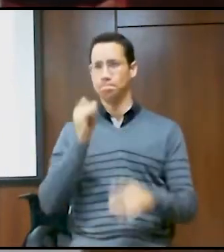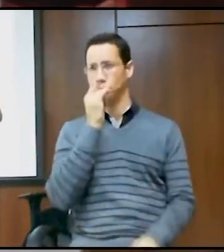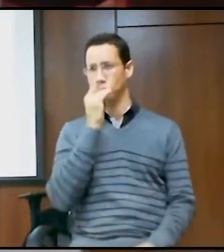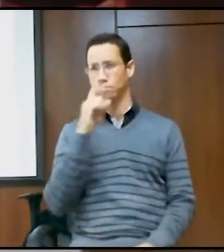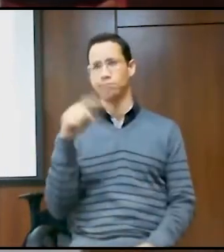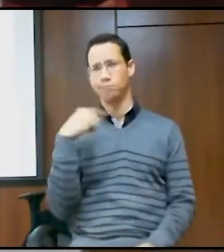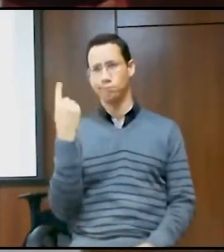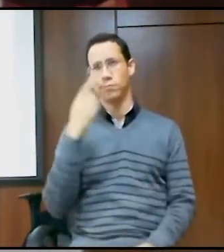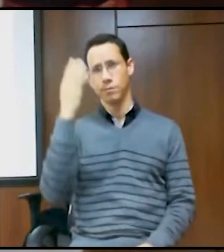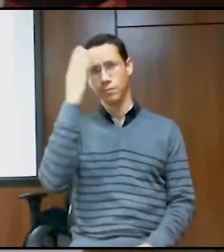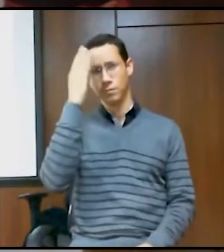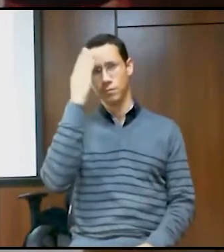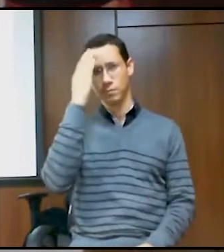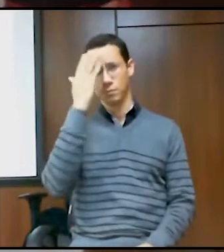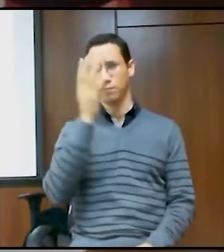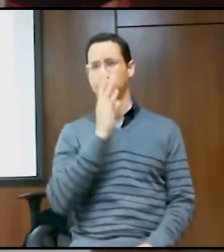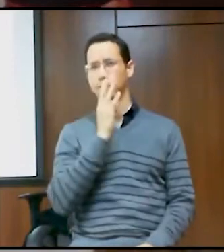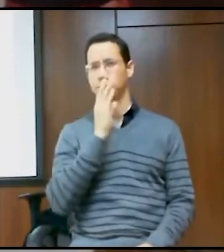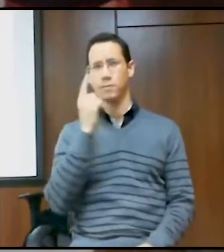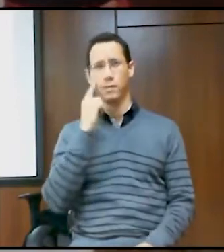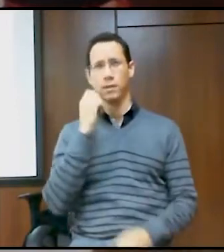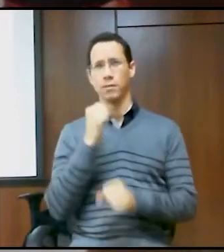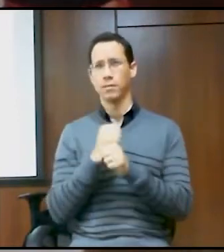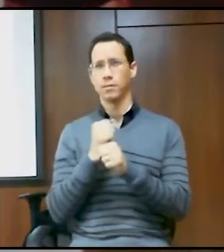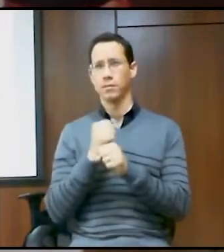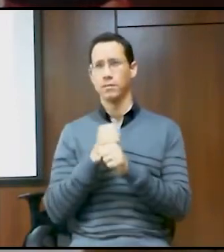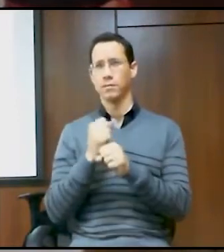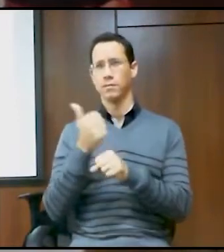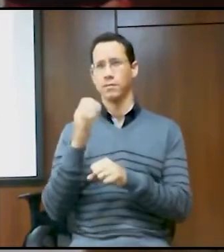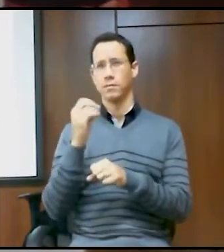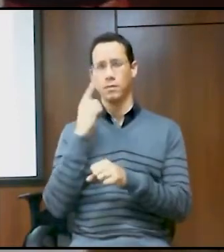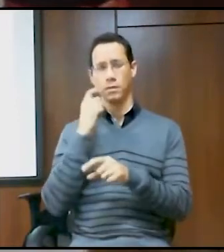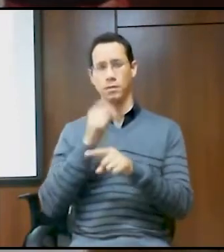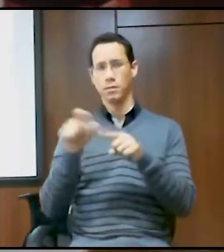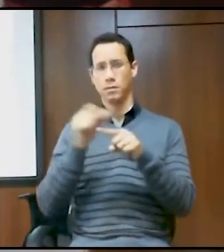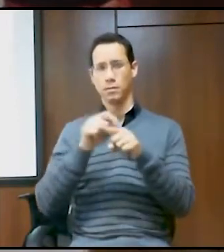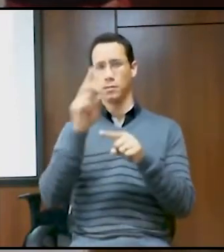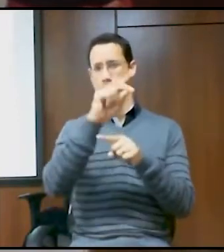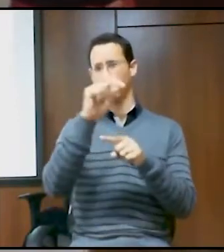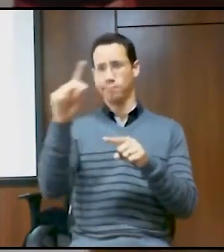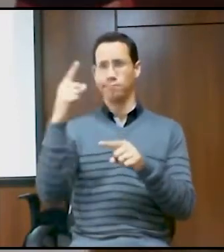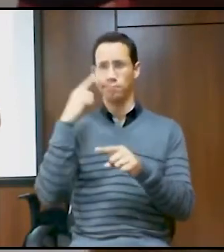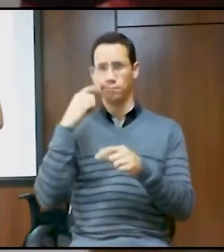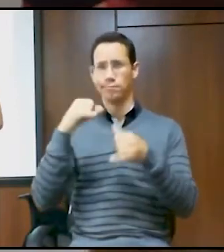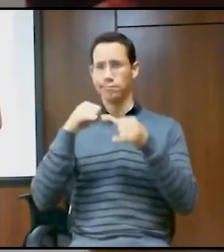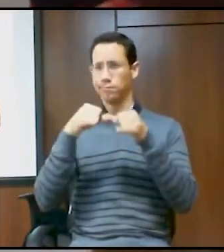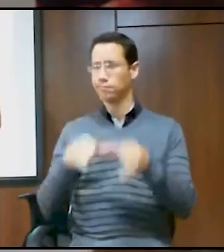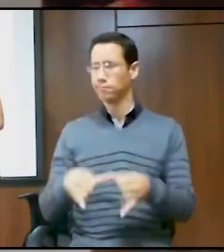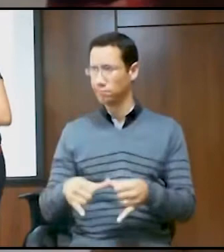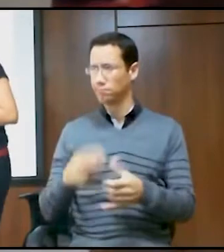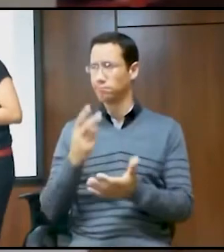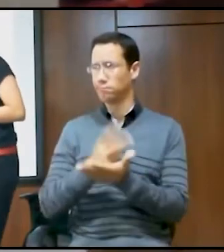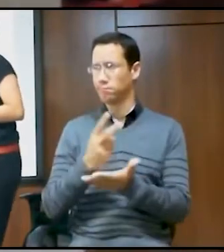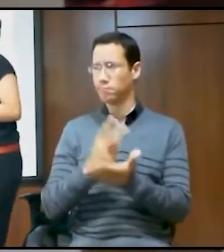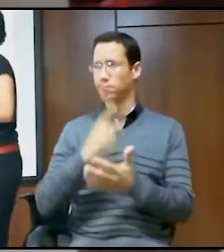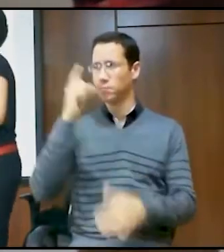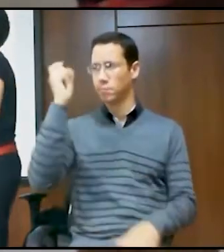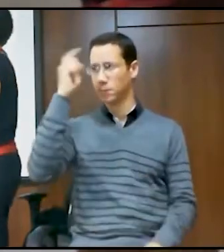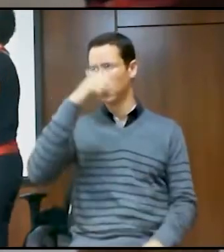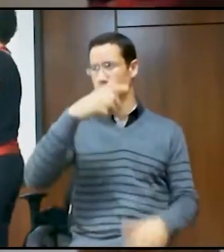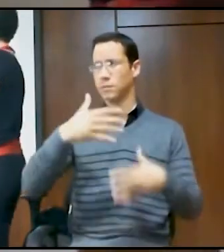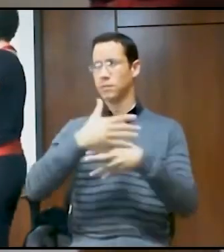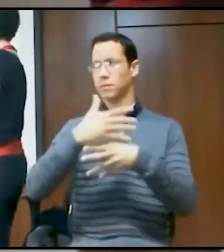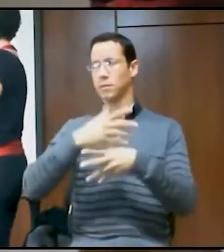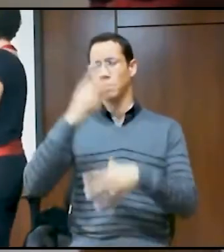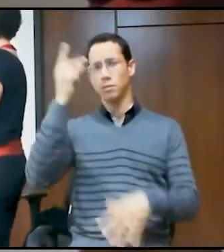mundo aqui deve ter sentido isso ao longo dos últimos 10 anos no seu aluguel, na dificuldade de ficar no mesmo lugar, na cidade de